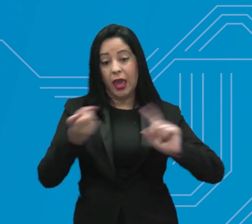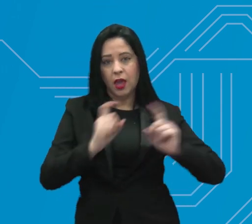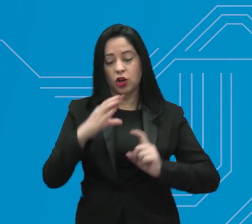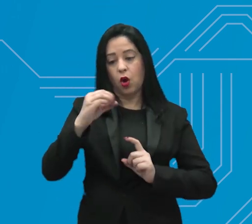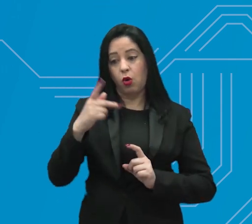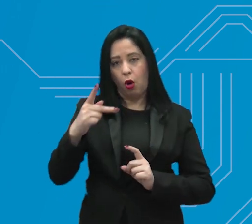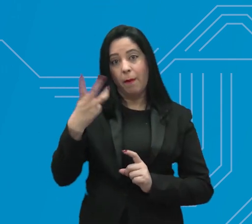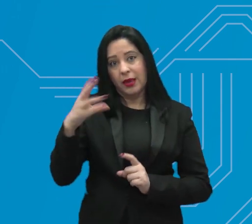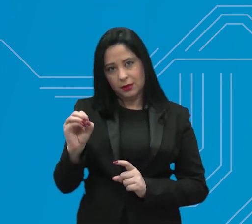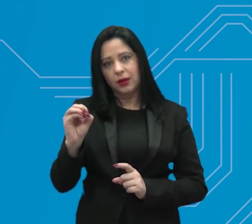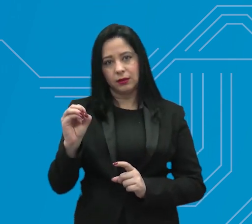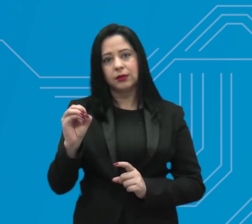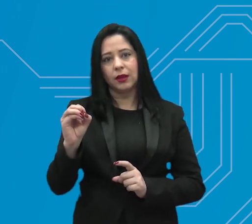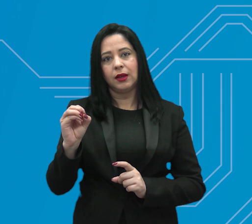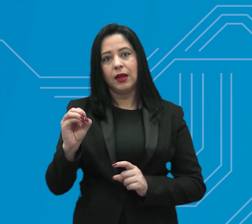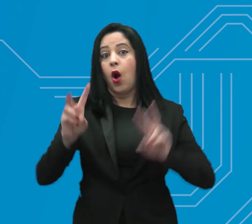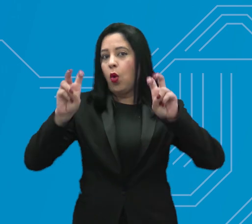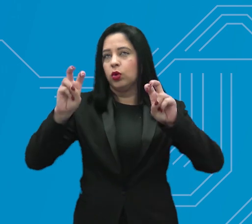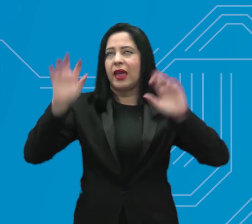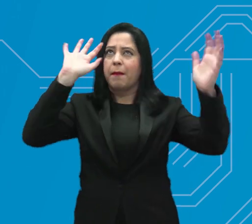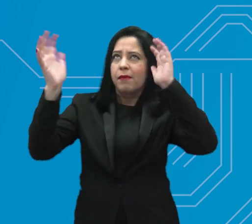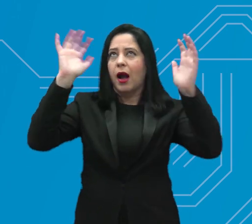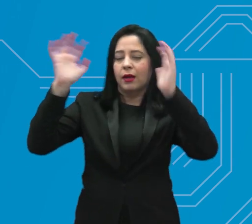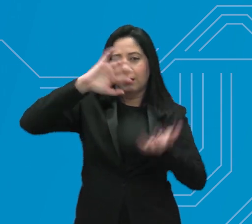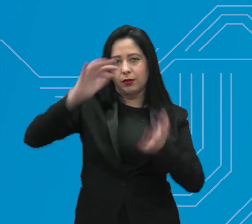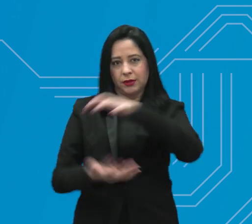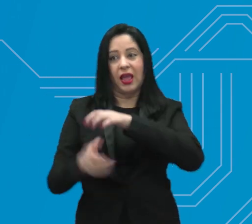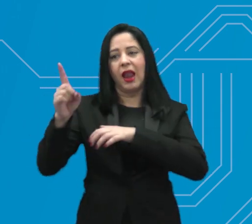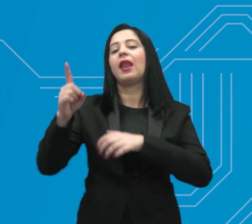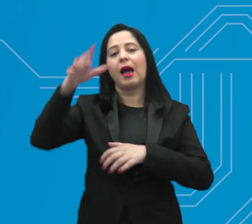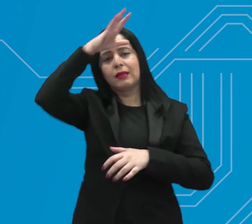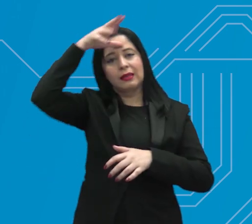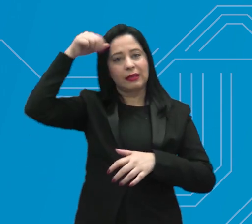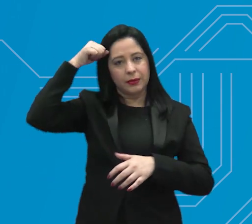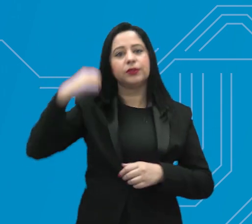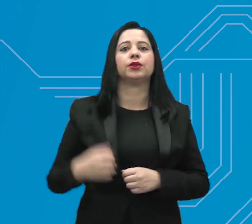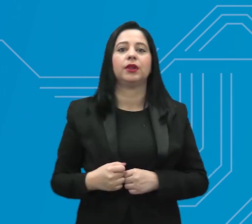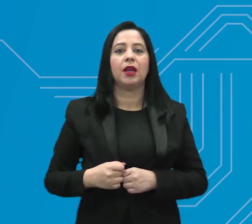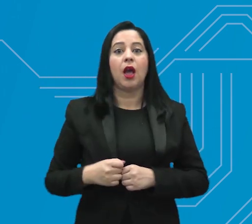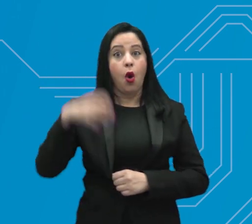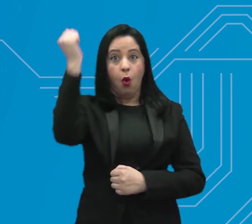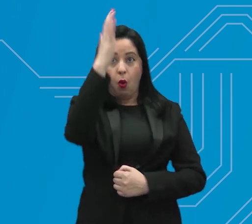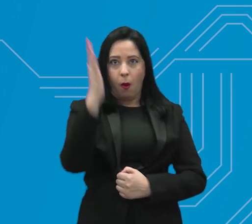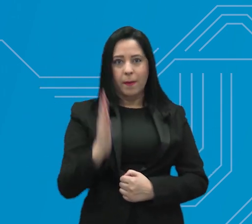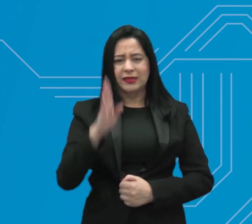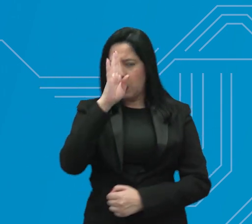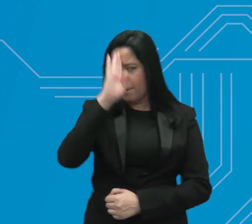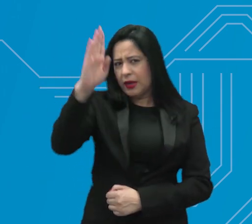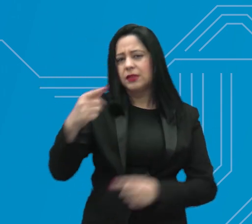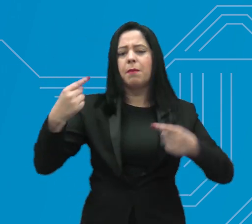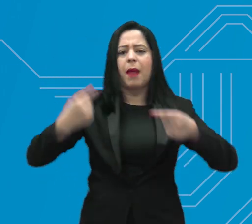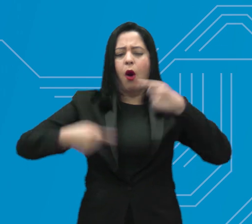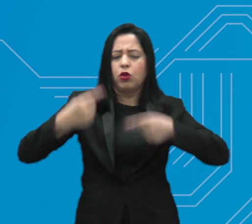a COP30, a Conferência das Nações Unidas sobre Mudanças Climáticas, em Belém, na Amazônia, e coloca o país